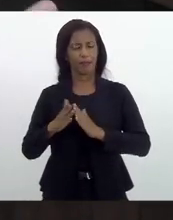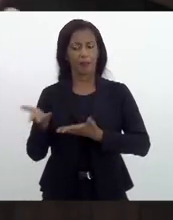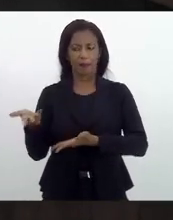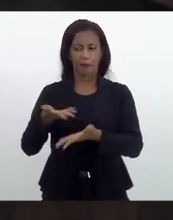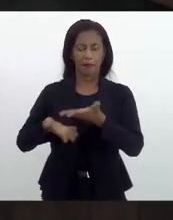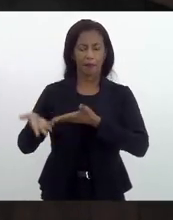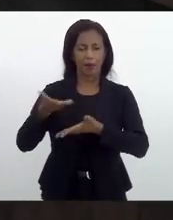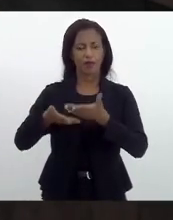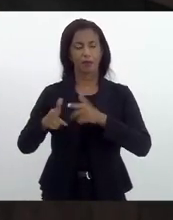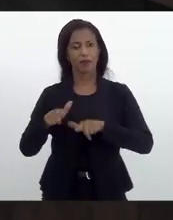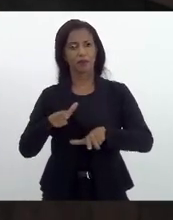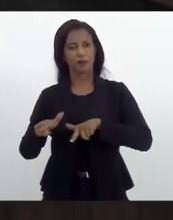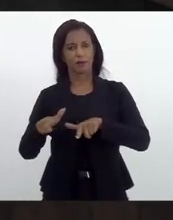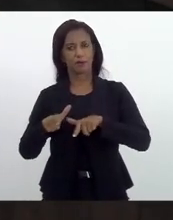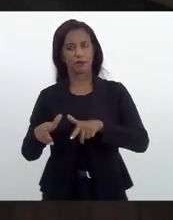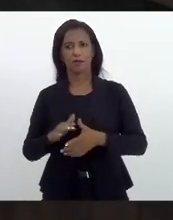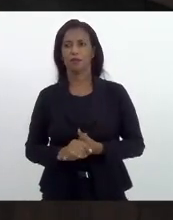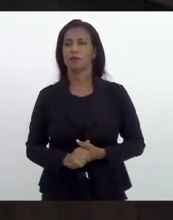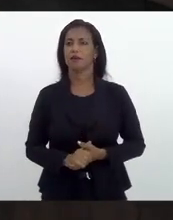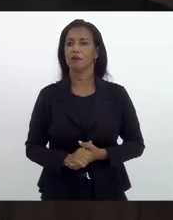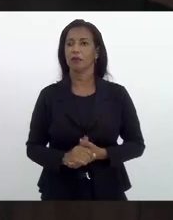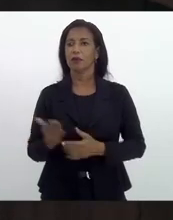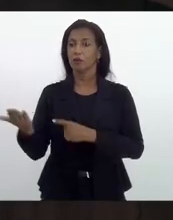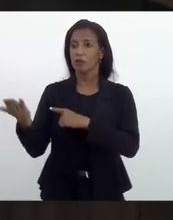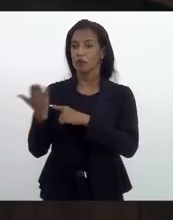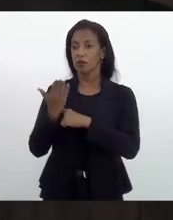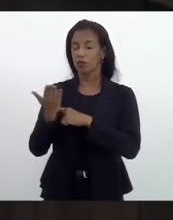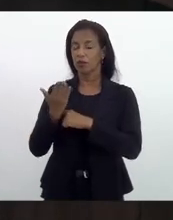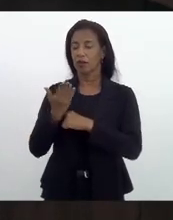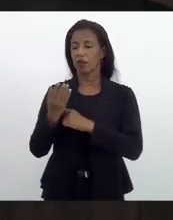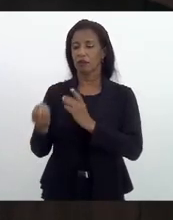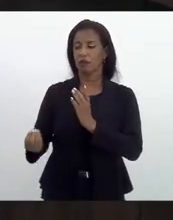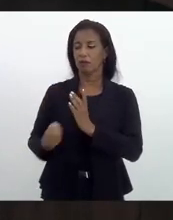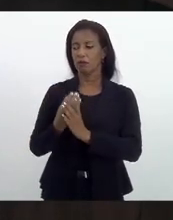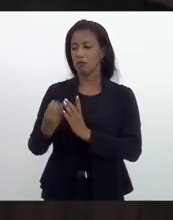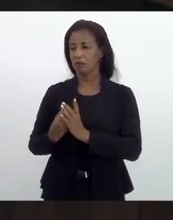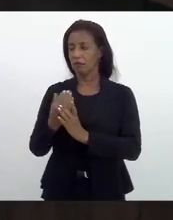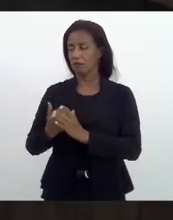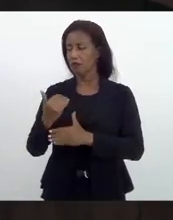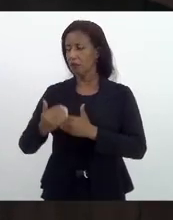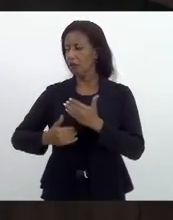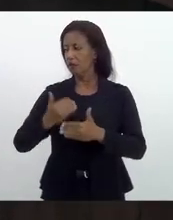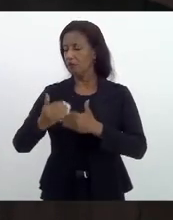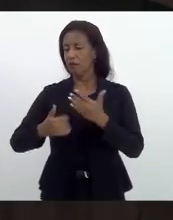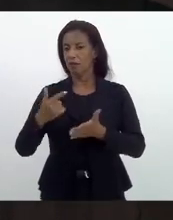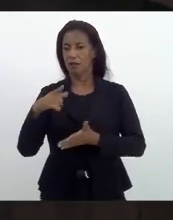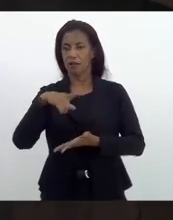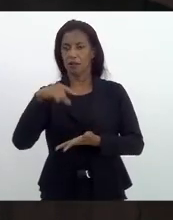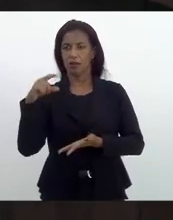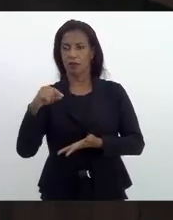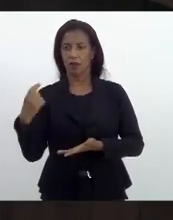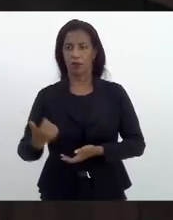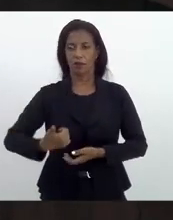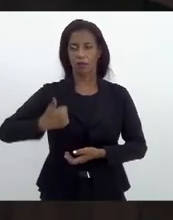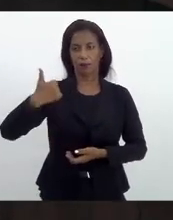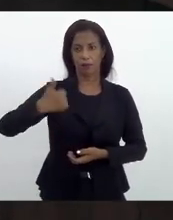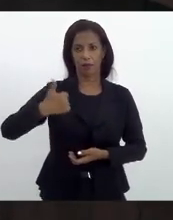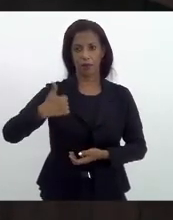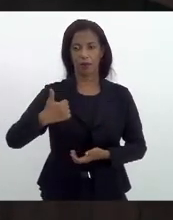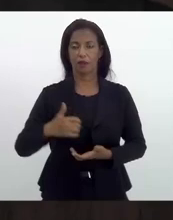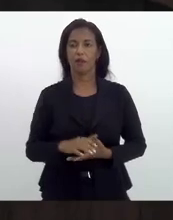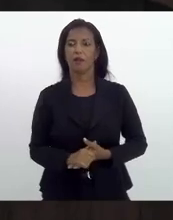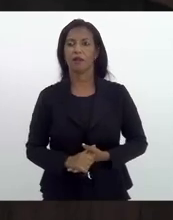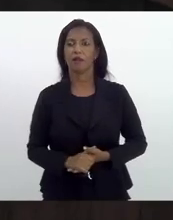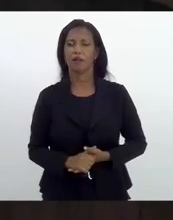participação dos servidores, nos ajudaram a produzir avanços que eu quero aqui destacar. O primeiro avanço é